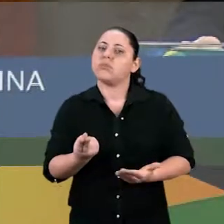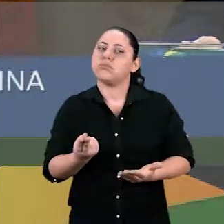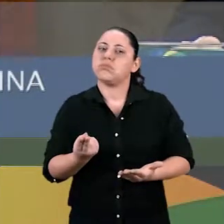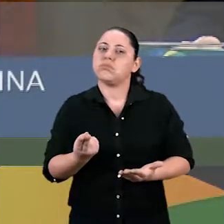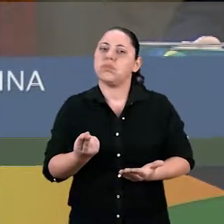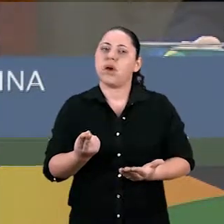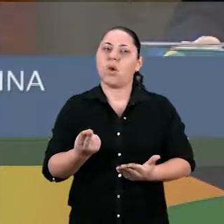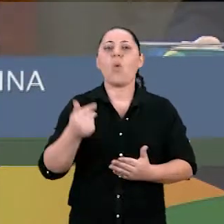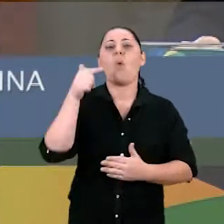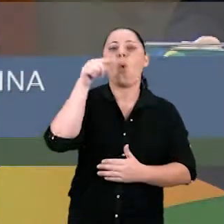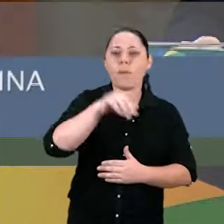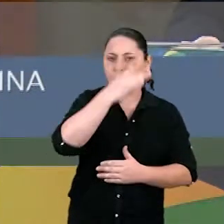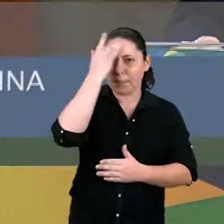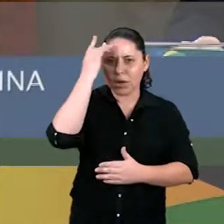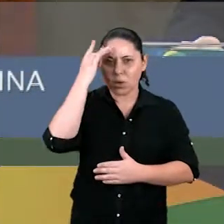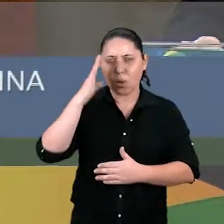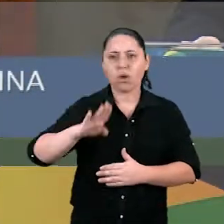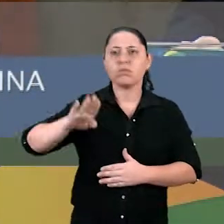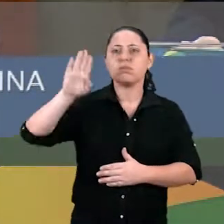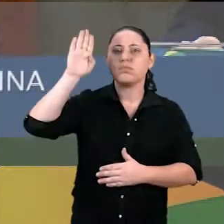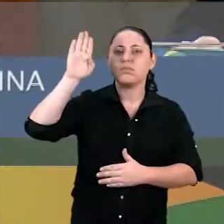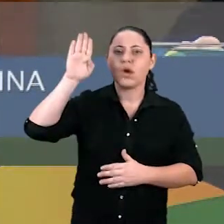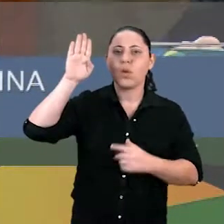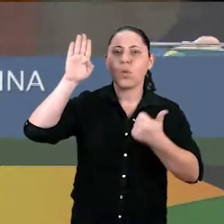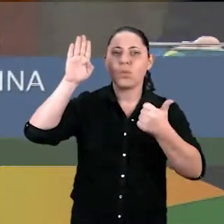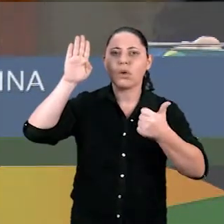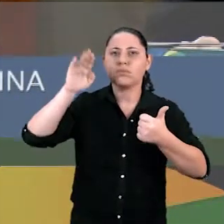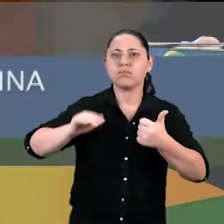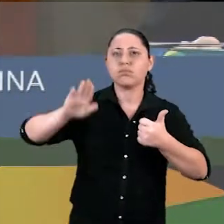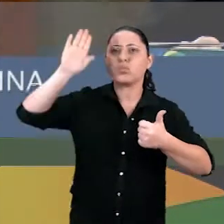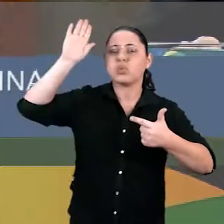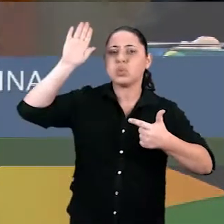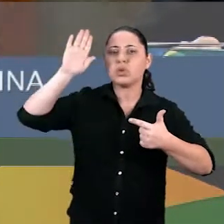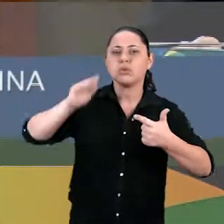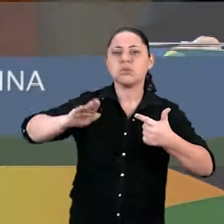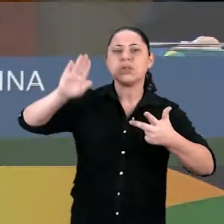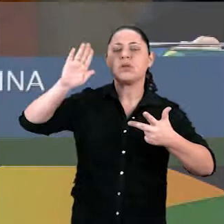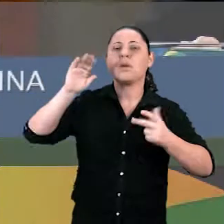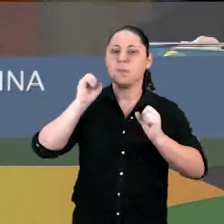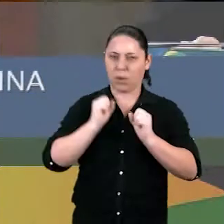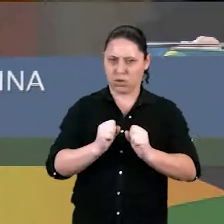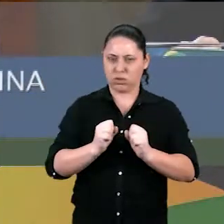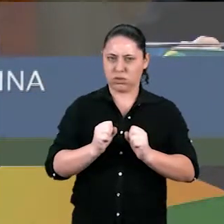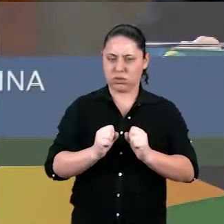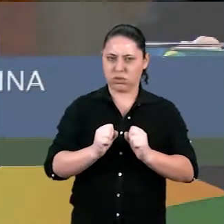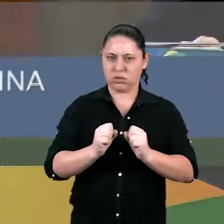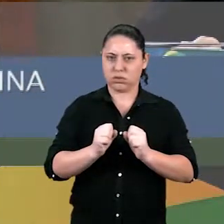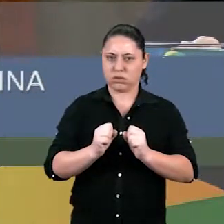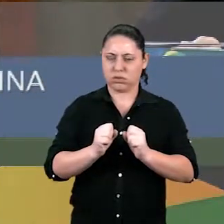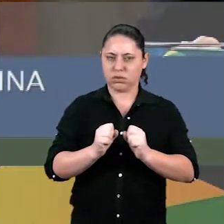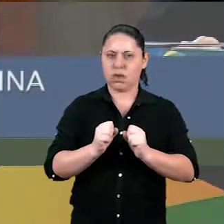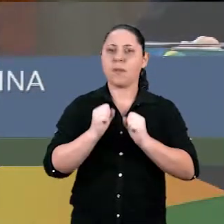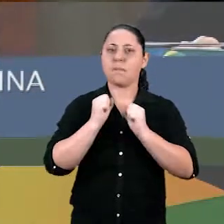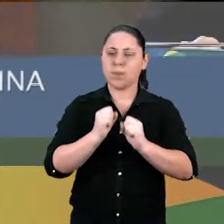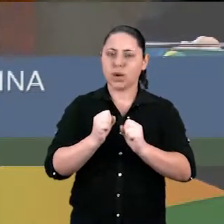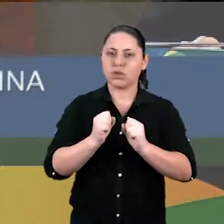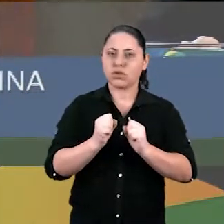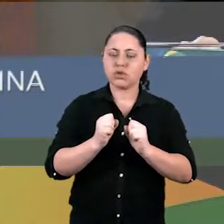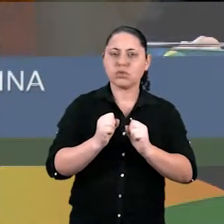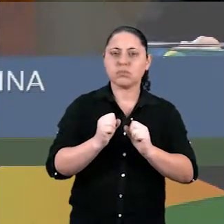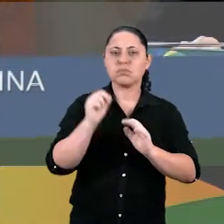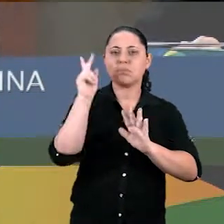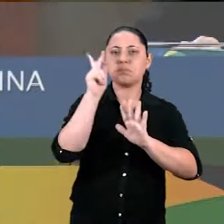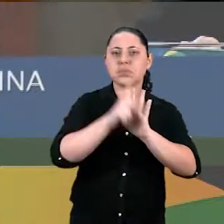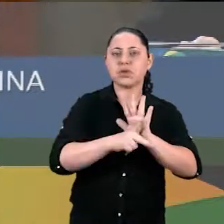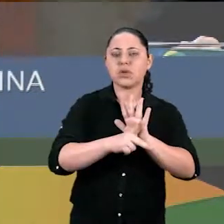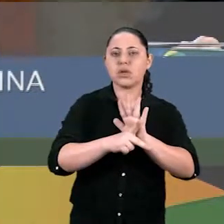os poderes executivos ser expandidos? Devem ser mantidos programas emergenciais